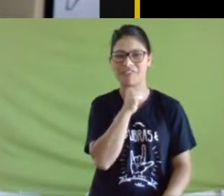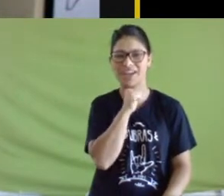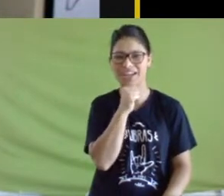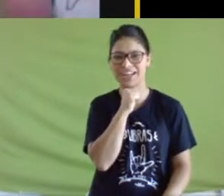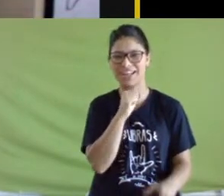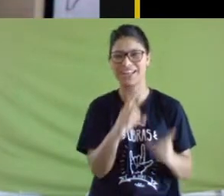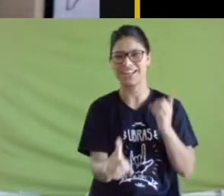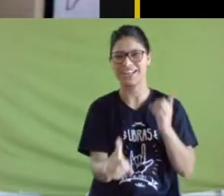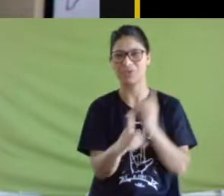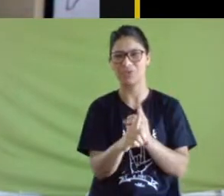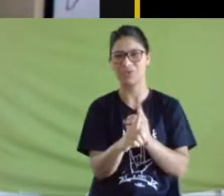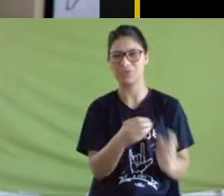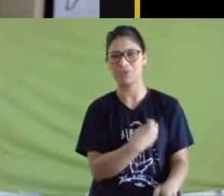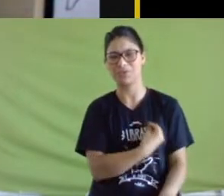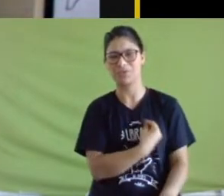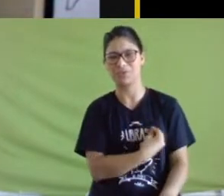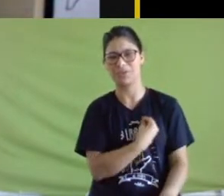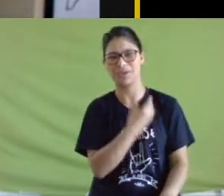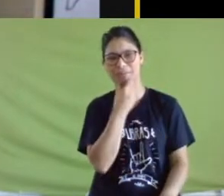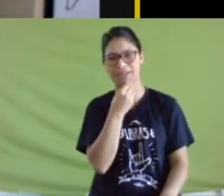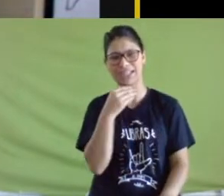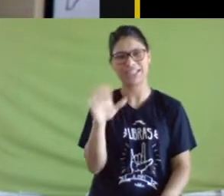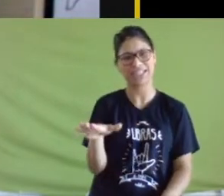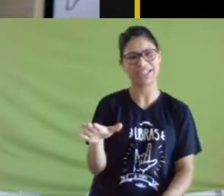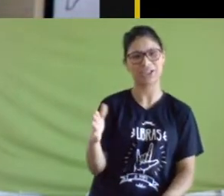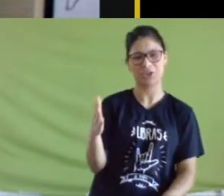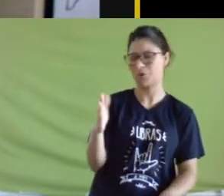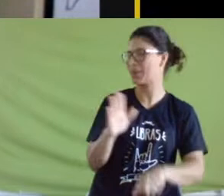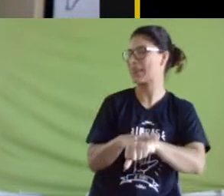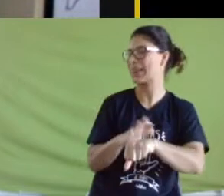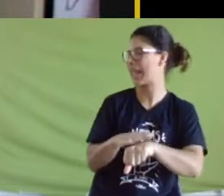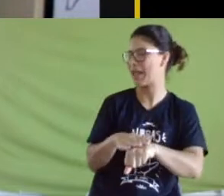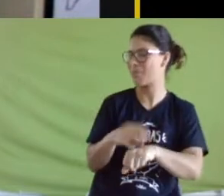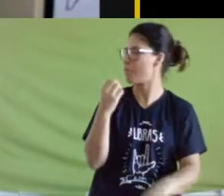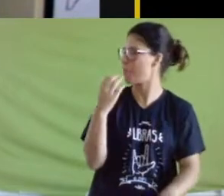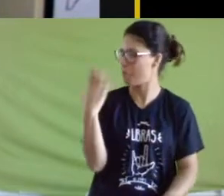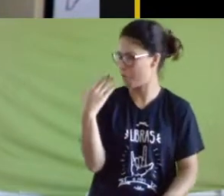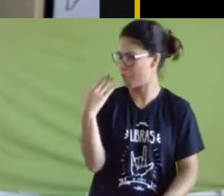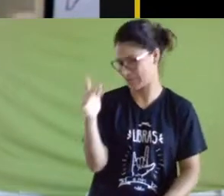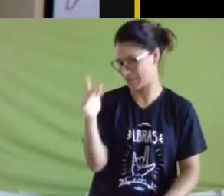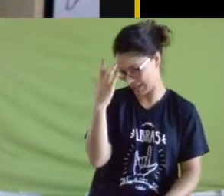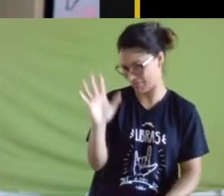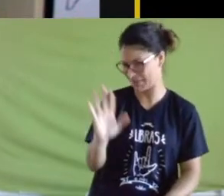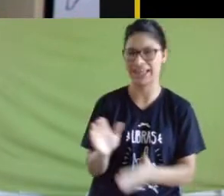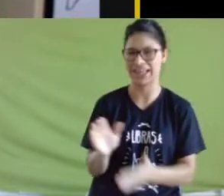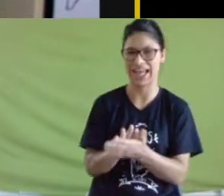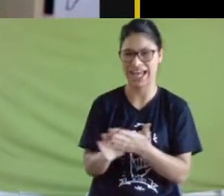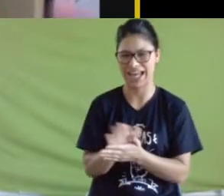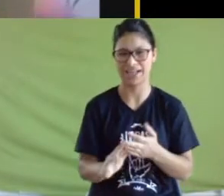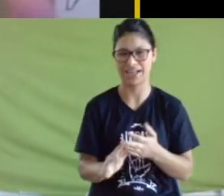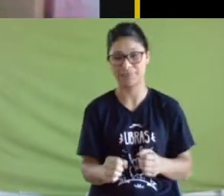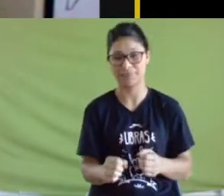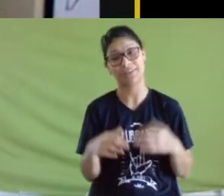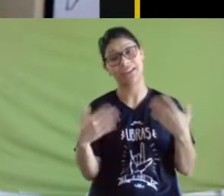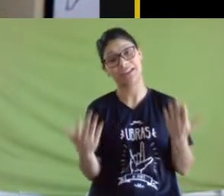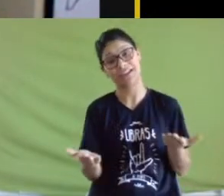presente, meninos, o meu tempo que era bom, vocês não sabem nada, isso é bobagem. Às vezes vem numa